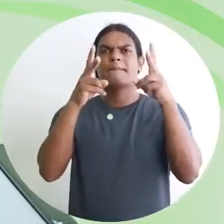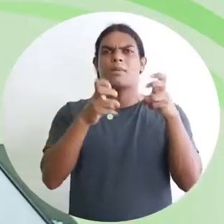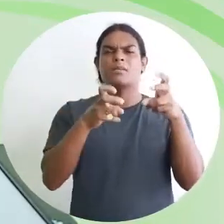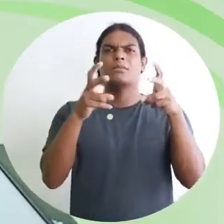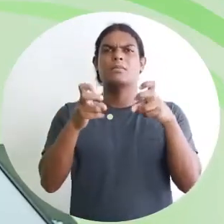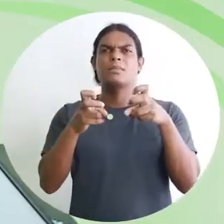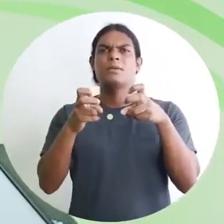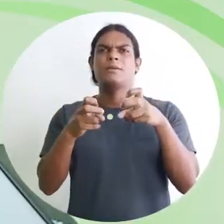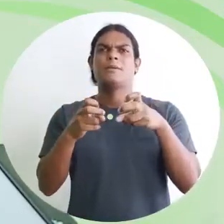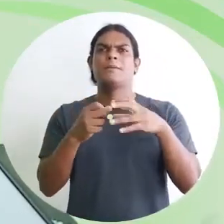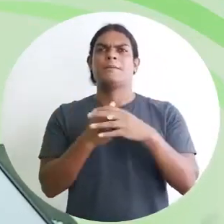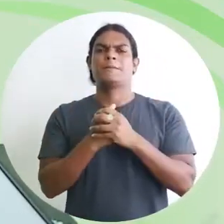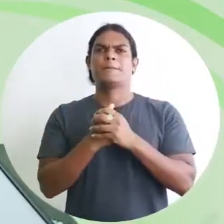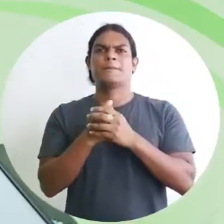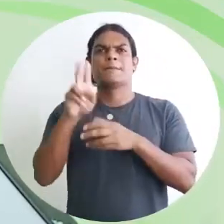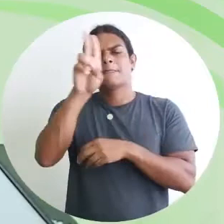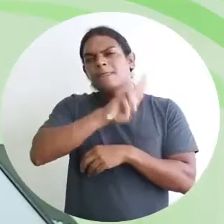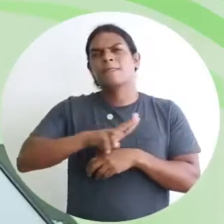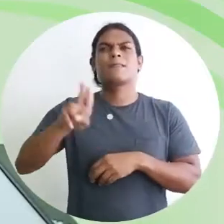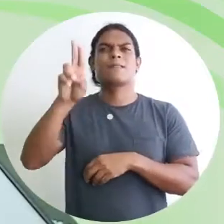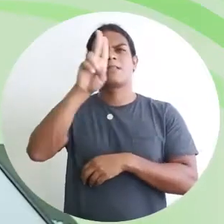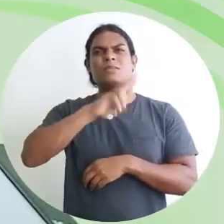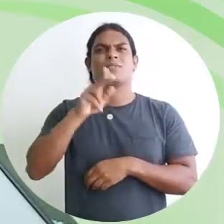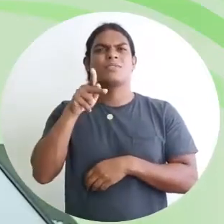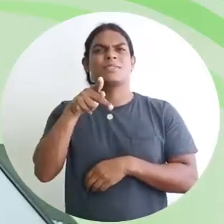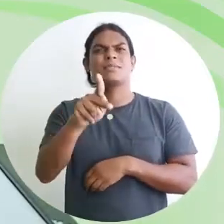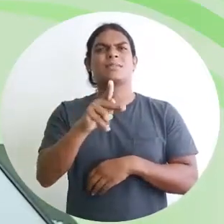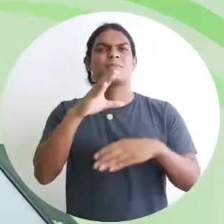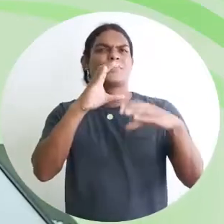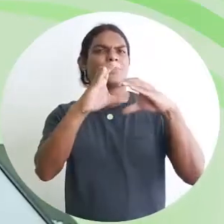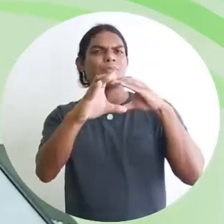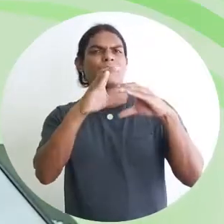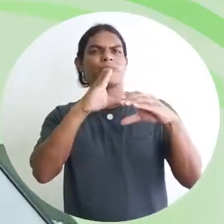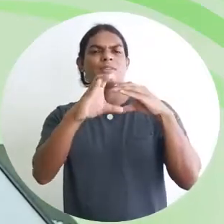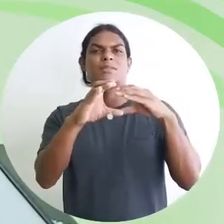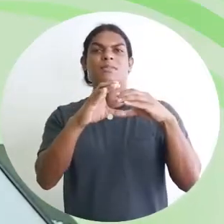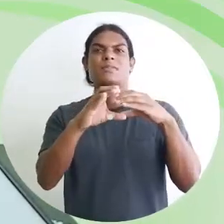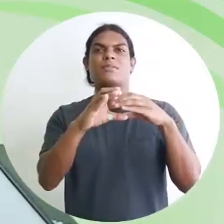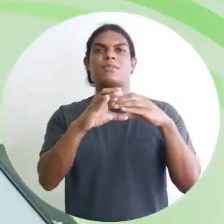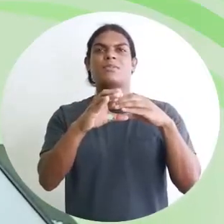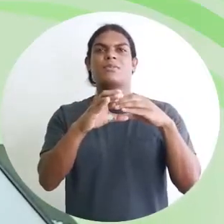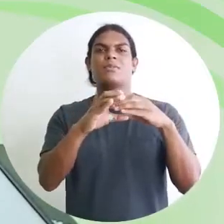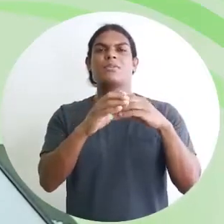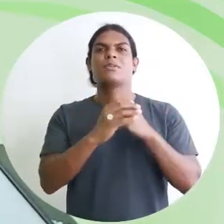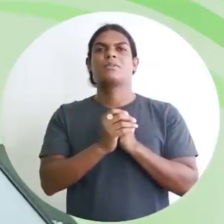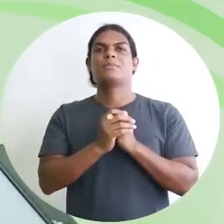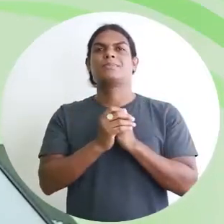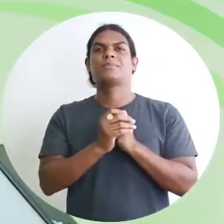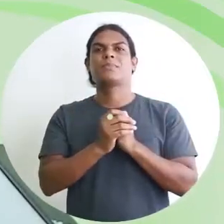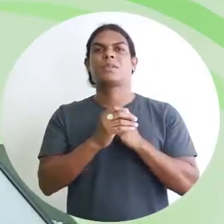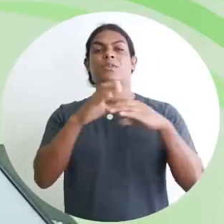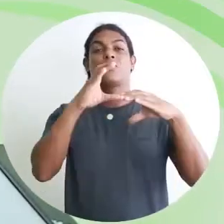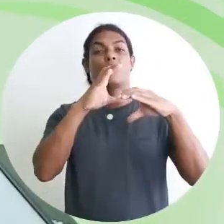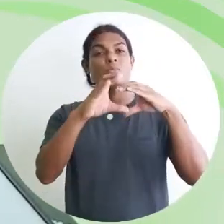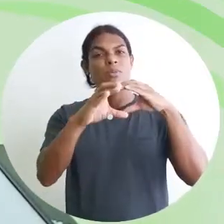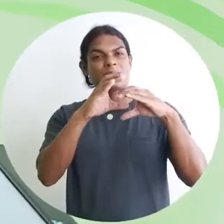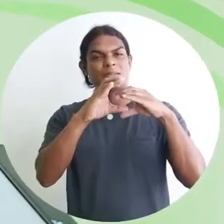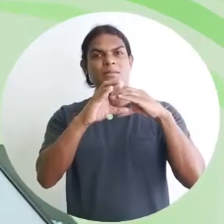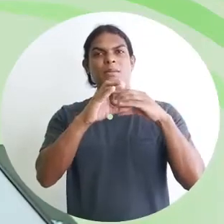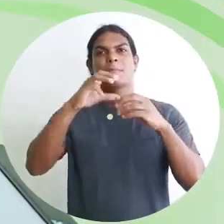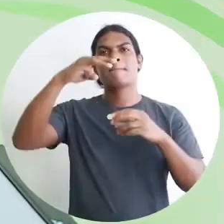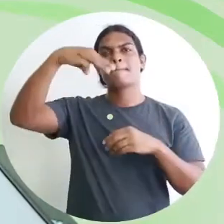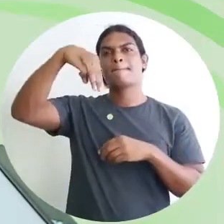consiga perceber agora que a gente se utiliza o tempo inteiro de uma comunicação que a gente chama de comunicação